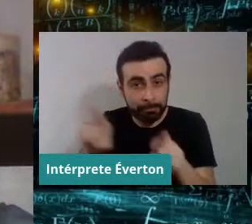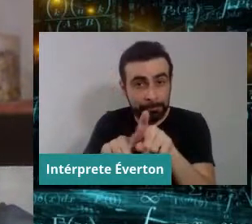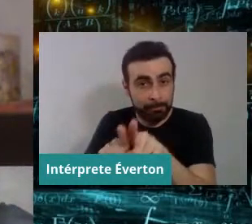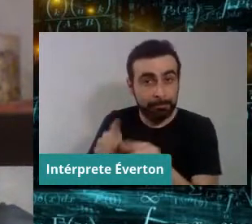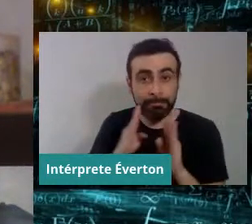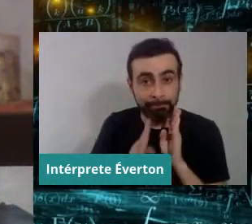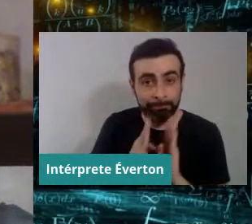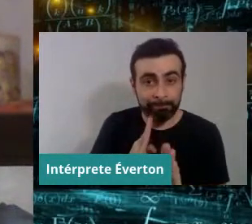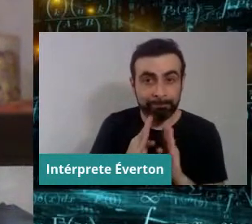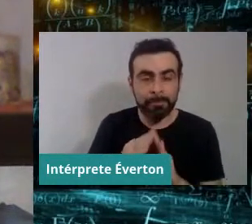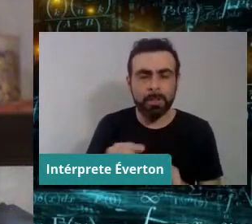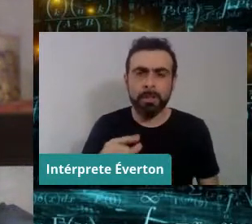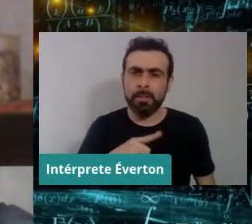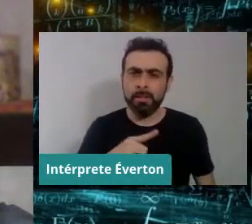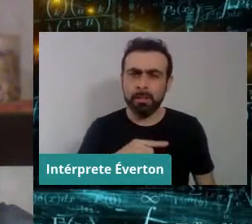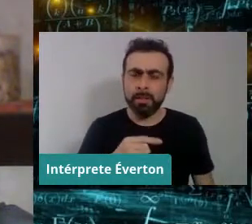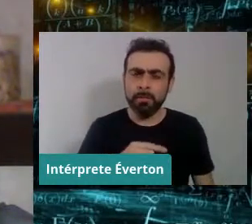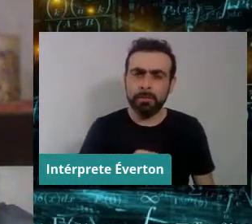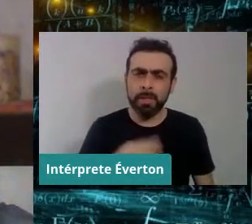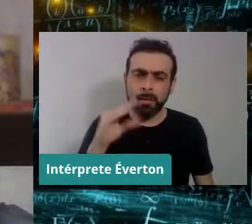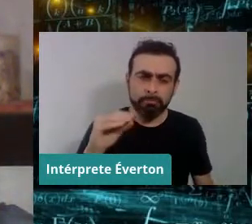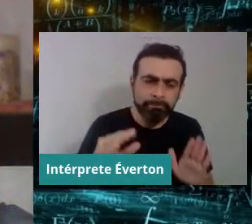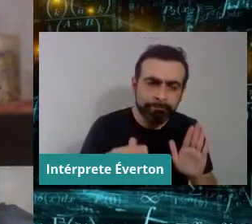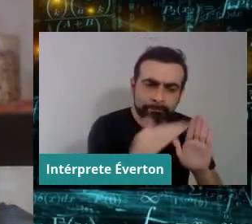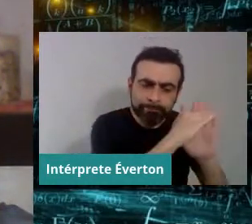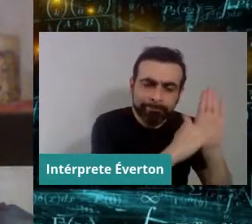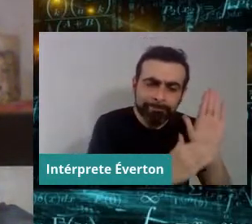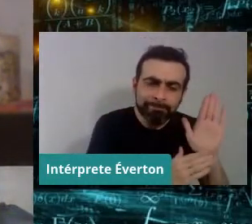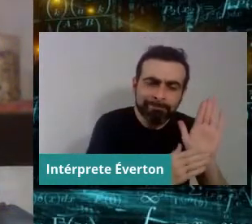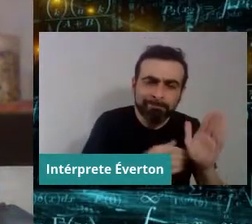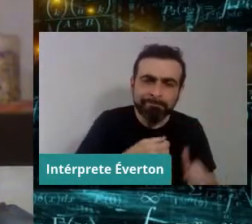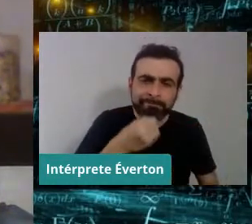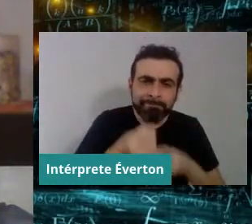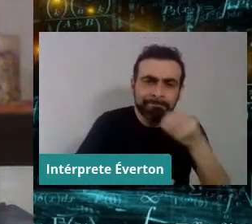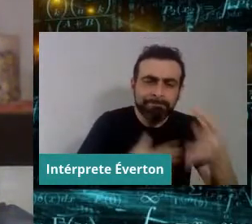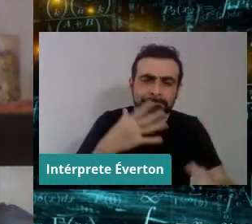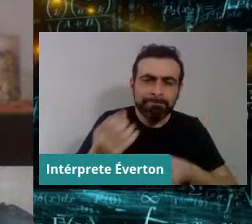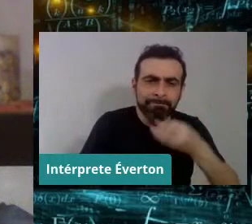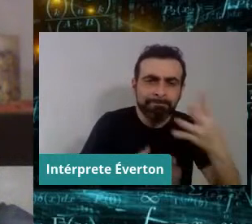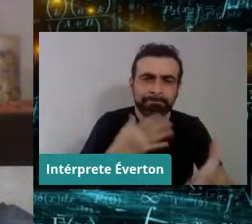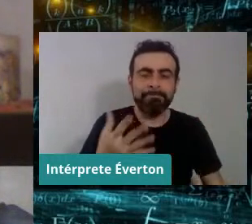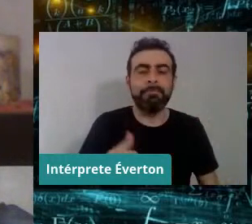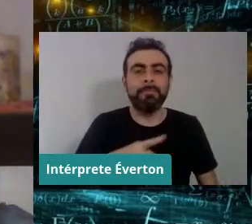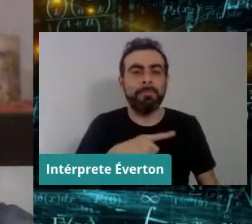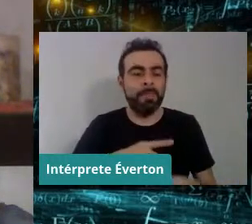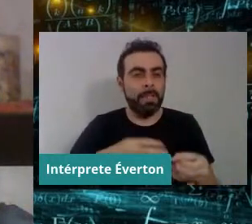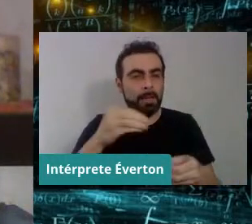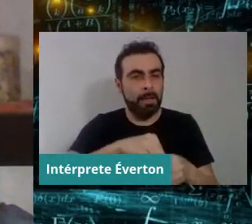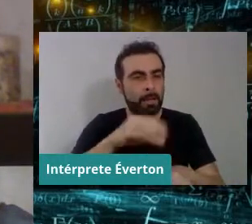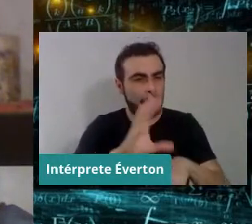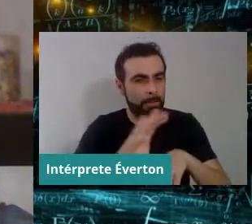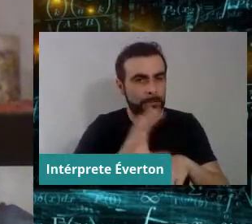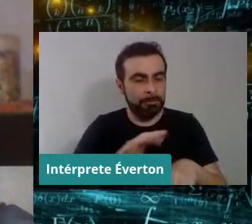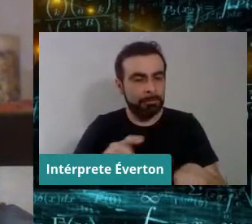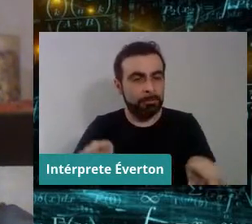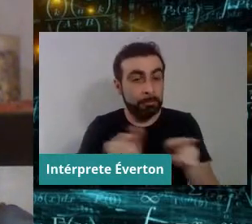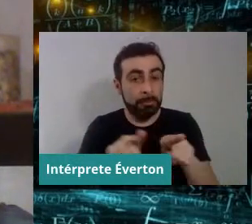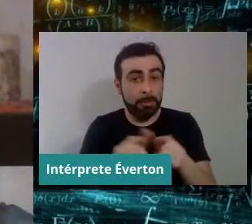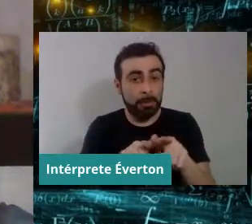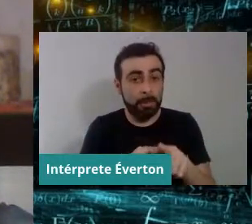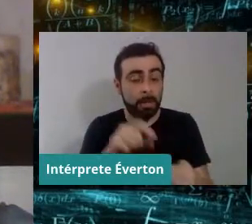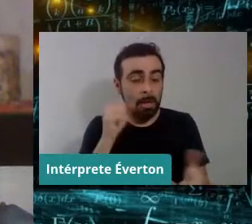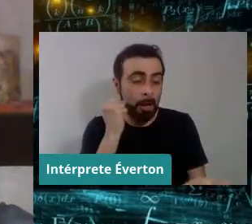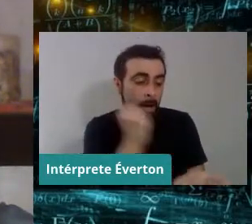dos depoimentos de alunos egressos que passaram pelo curso e também registraram esses